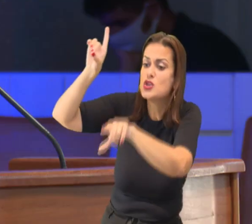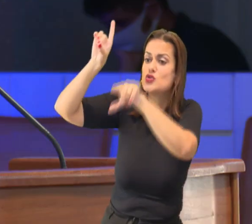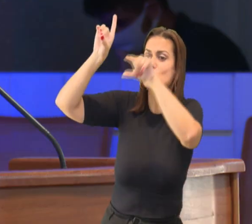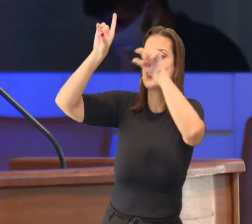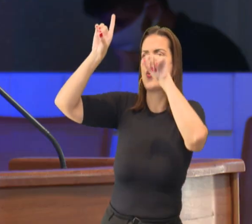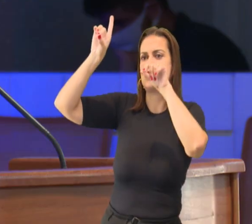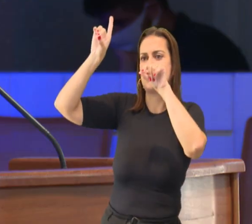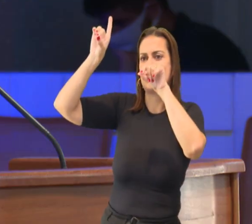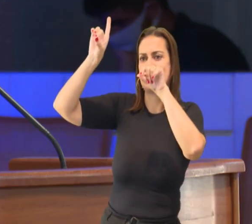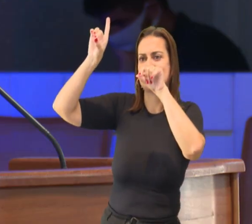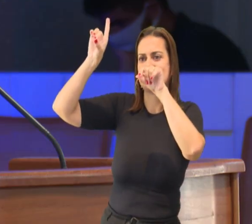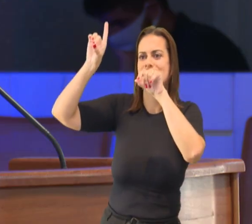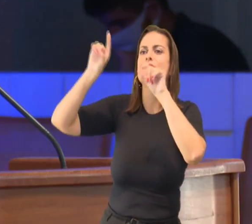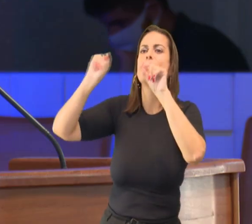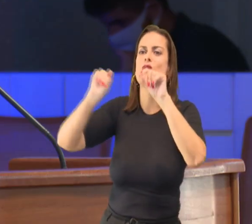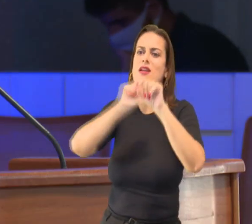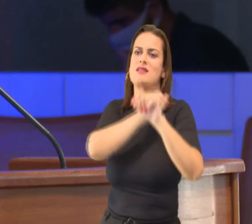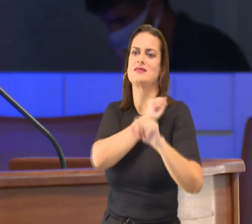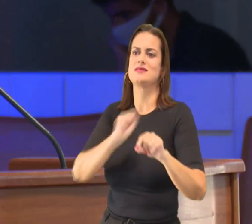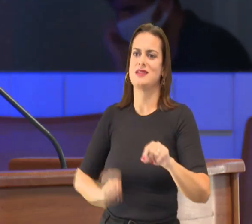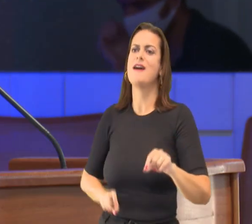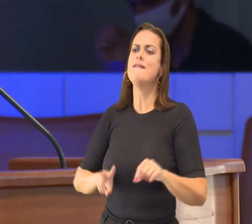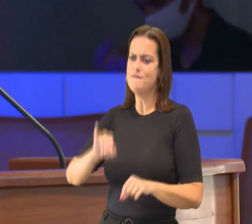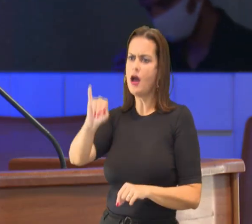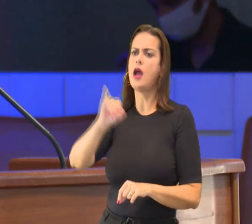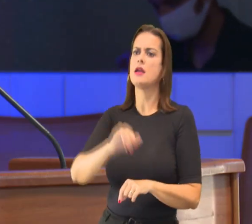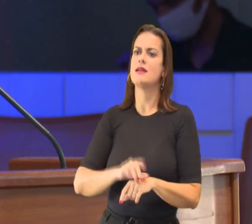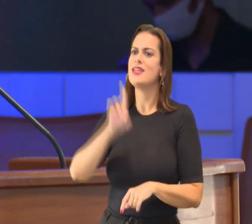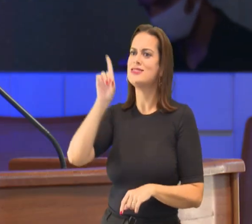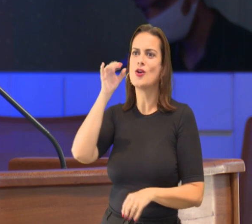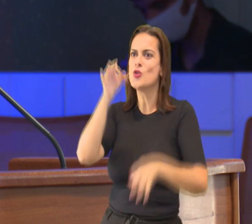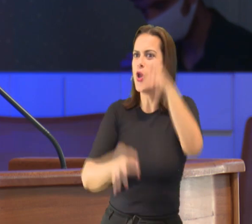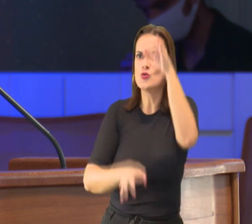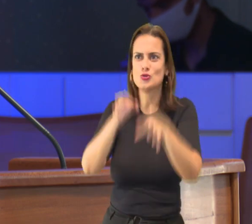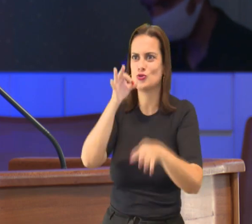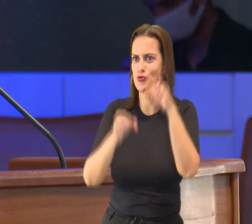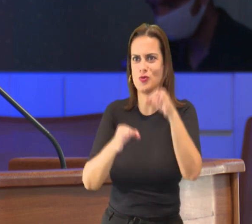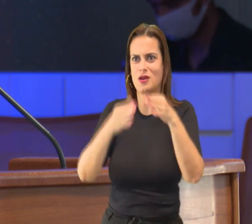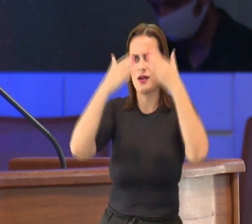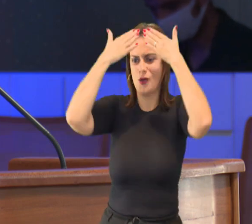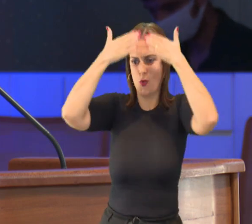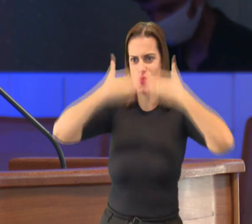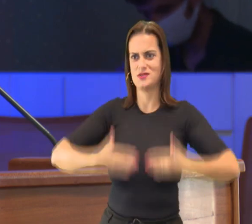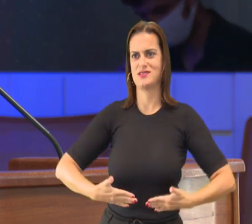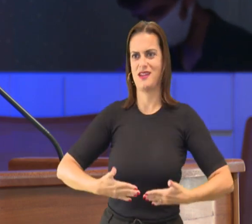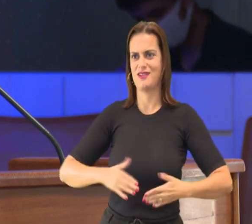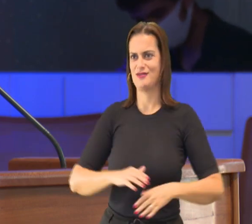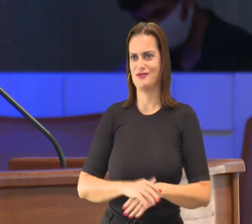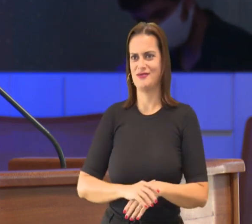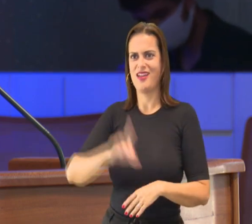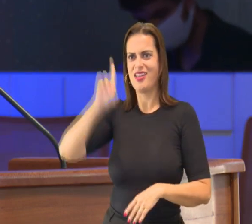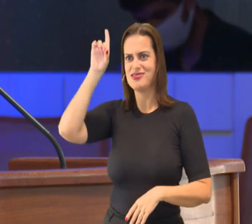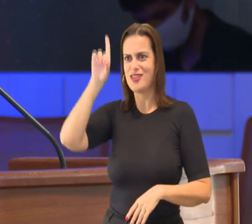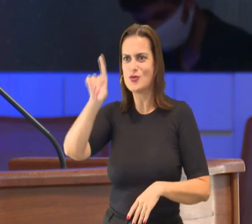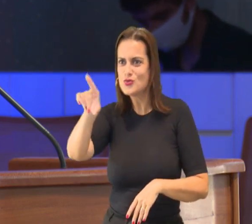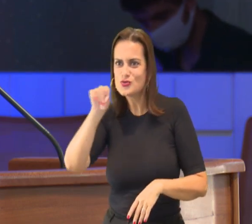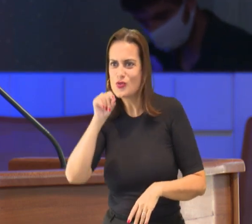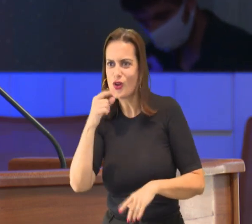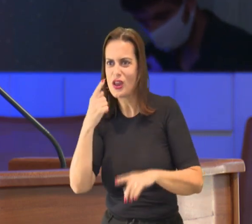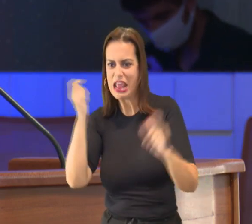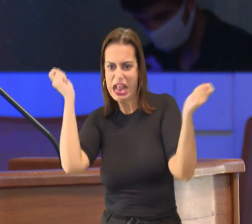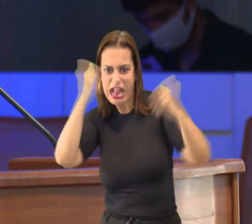o sacerdócio. Deus não julga conforme a aparência. Deus não julga conforme as